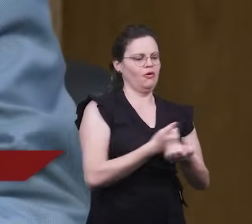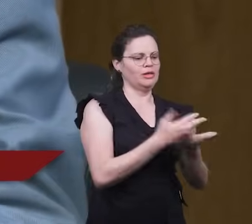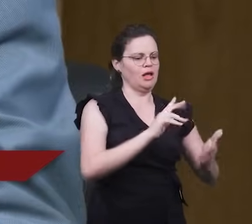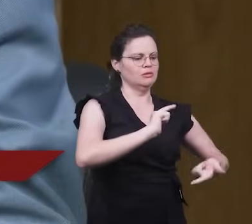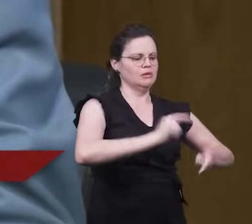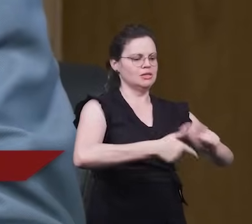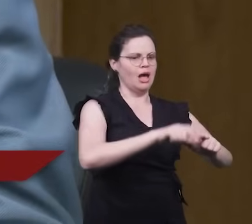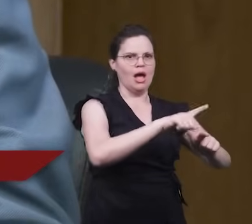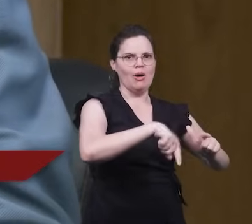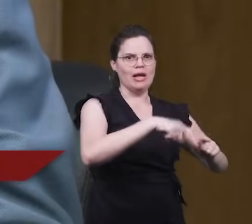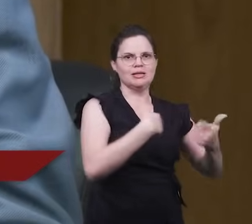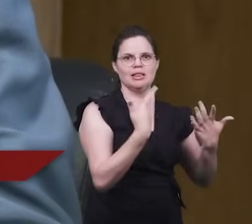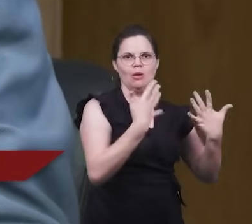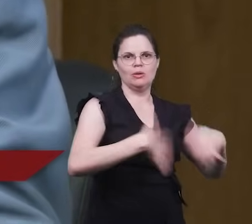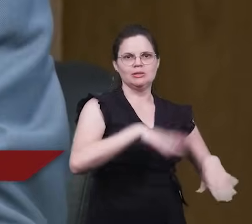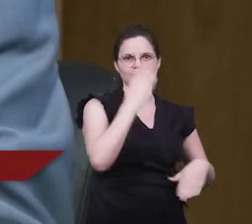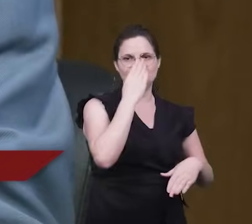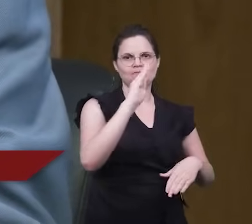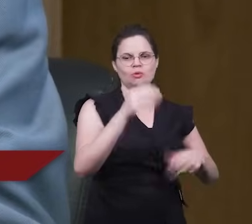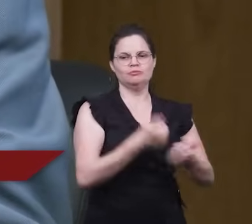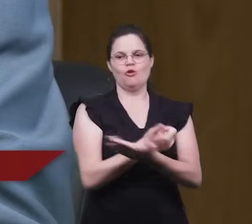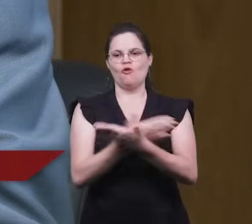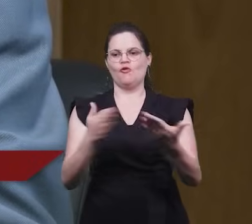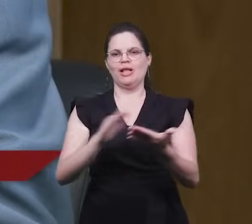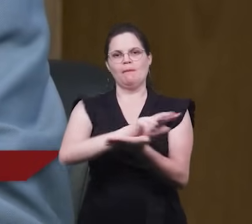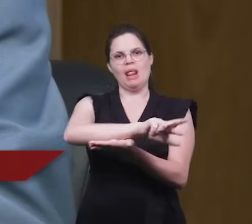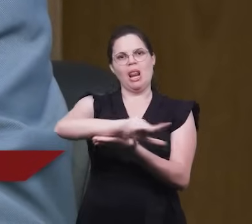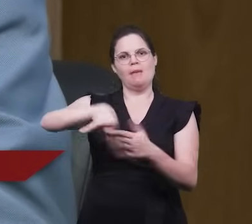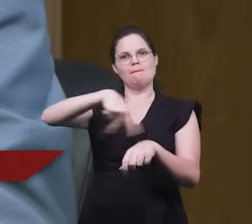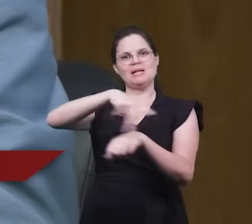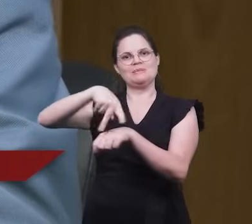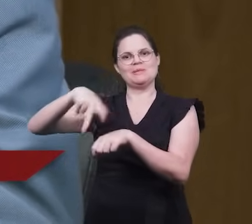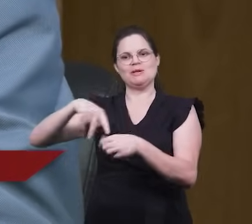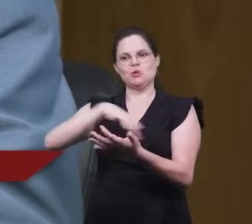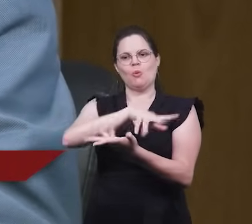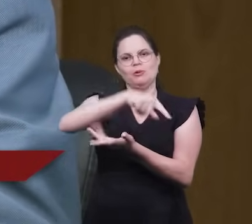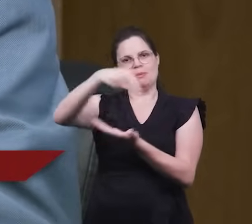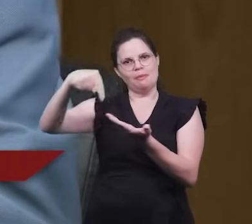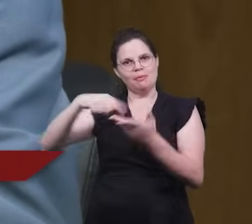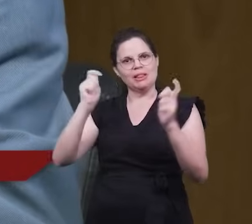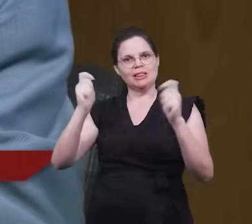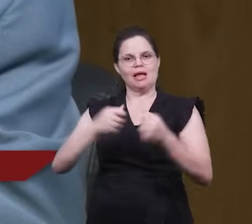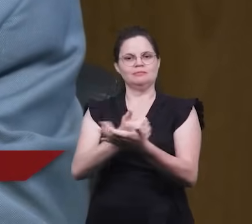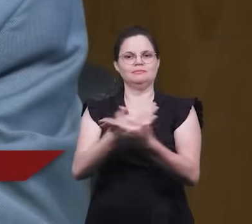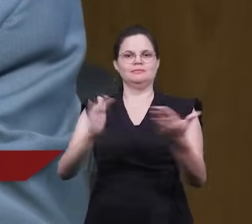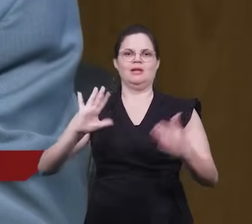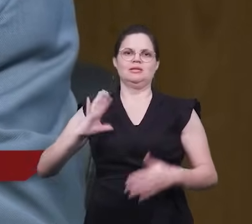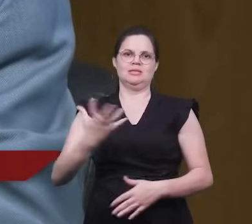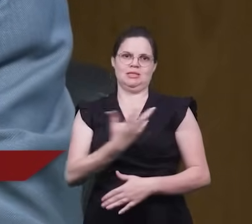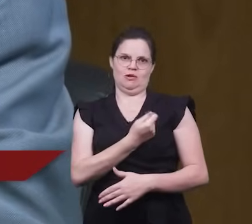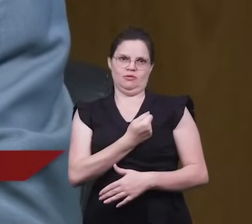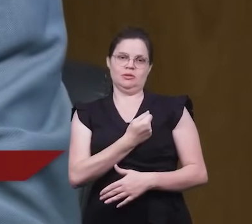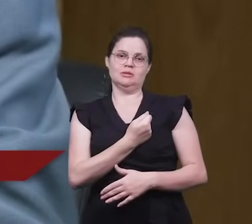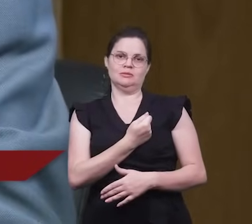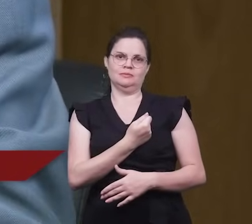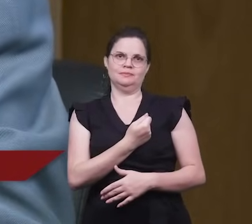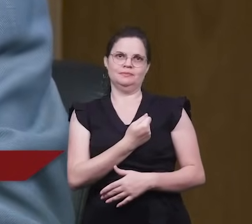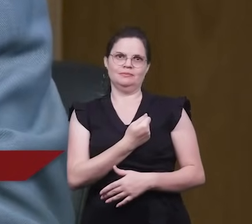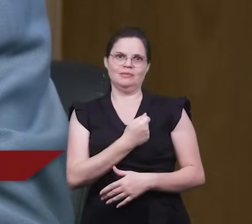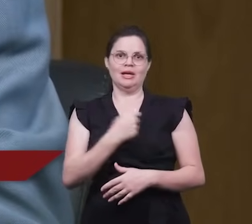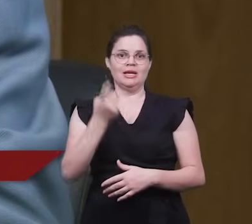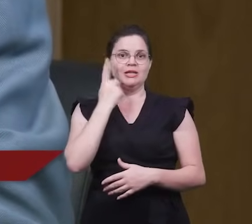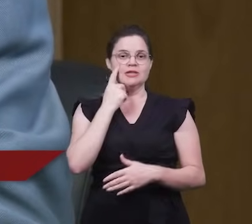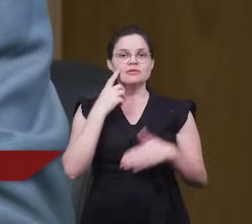abre para o mundo inteiro o projeto de salvação. E nós estamos vendo que esse projeto para muitos